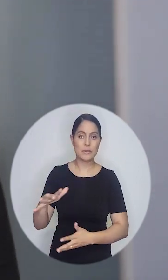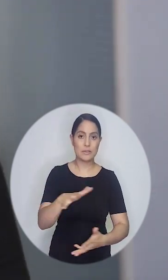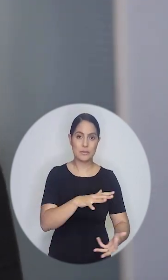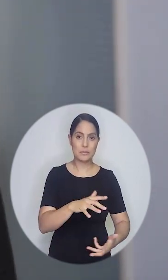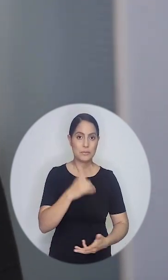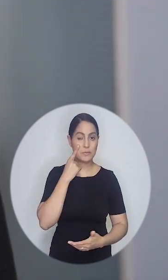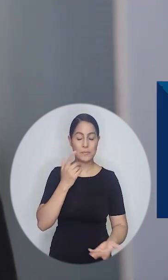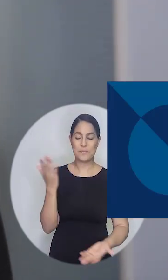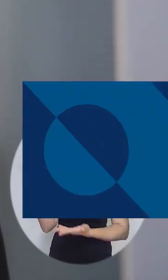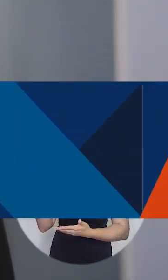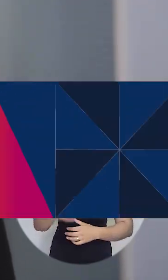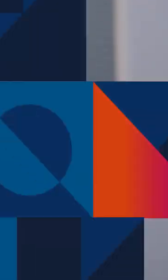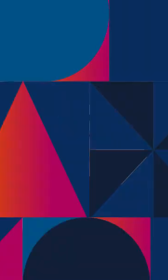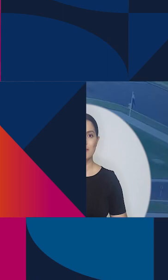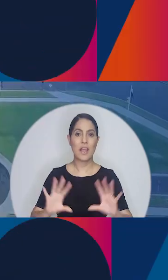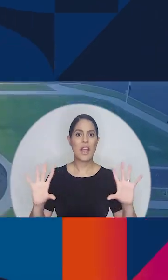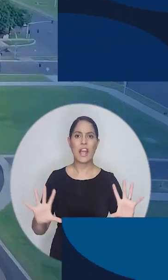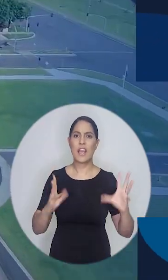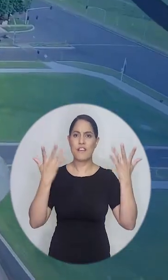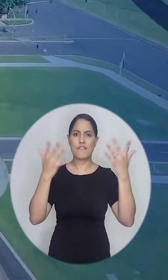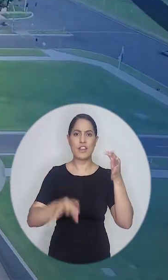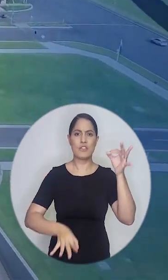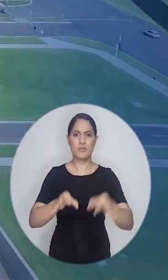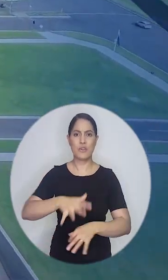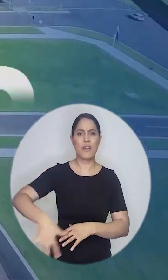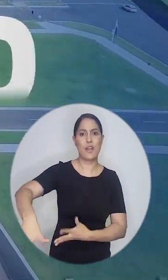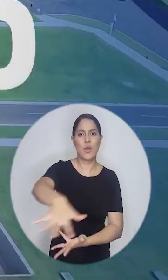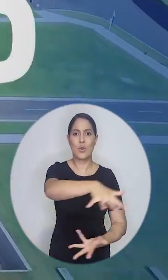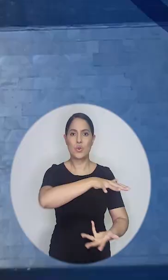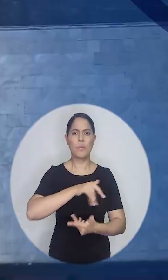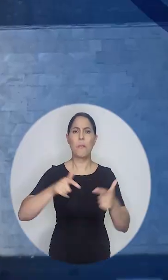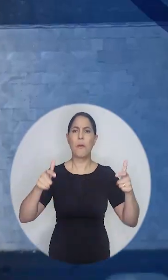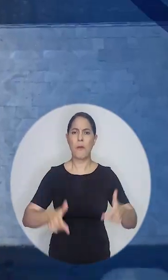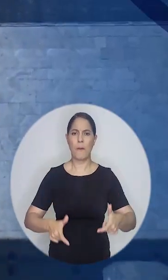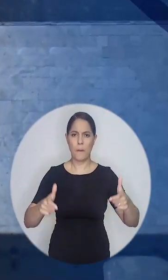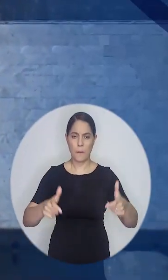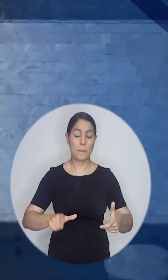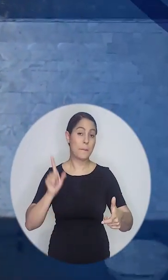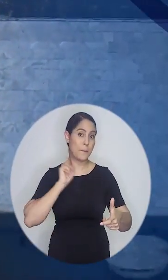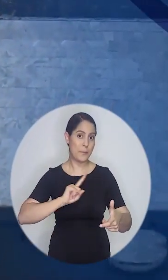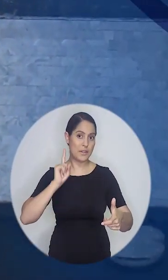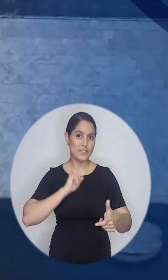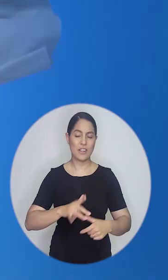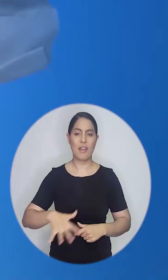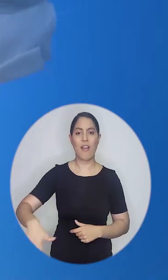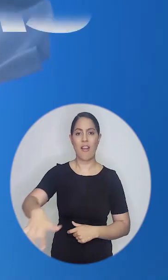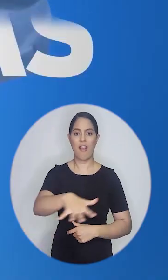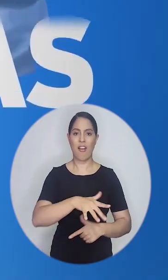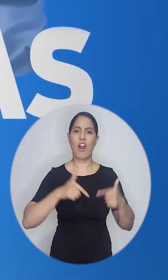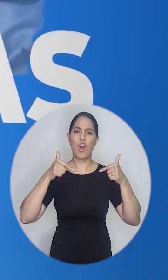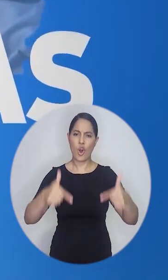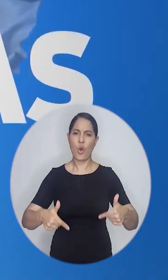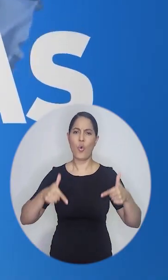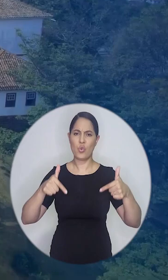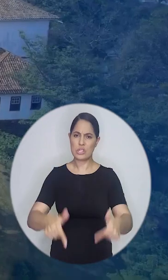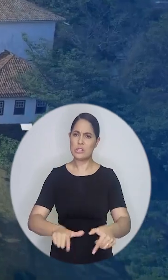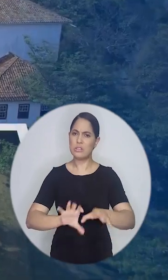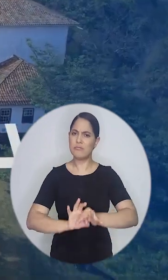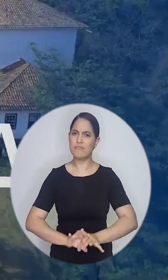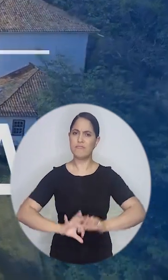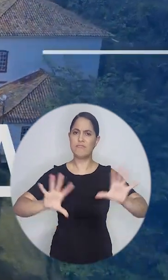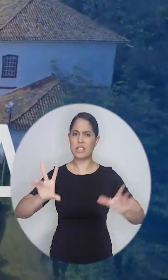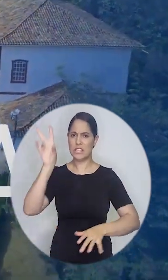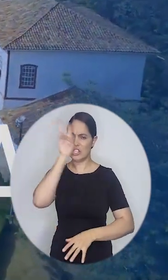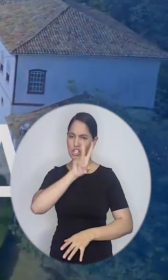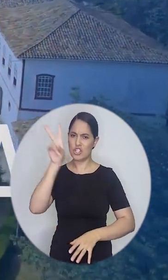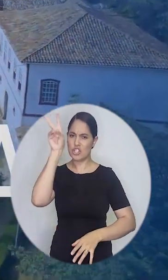e internacionais. Confira. Vem aí o maior evento jurídico do mundo, agora em Minas Gerais. Berço